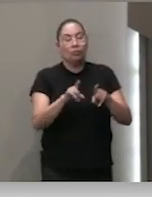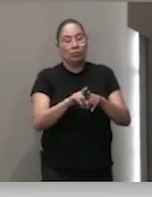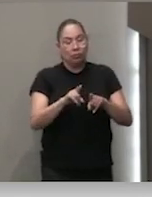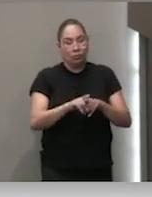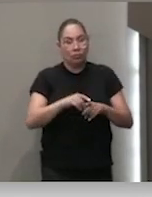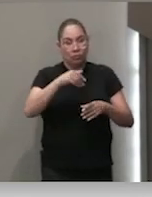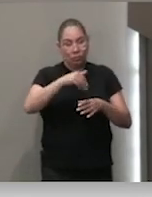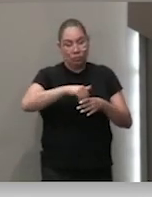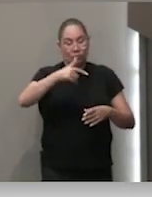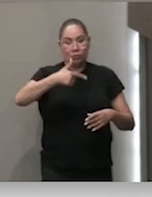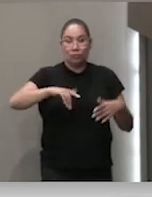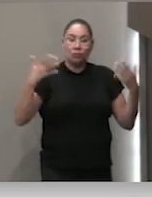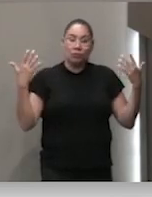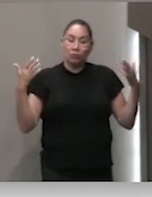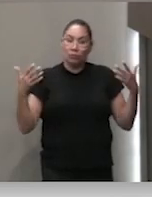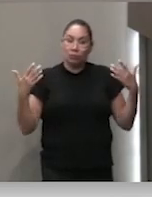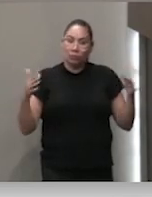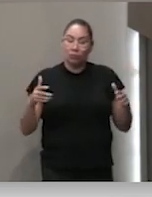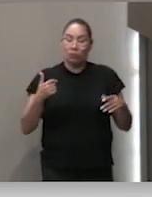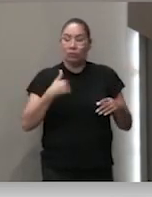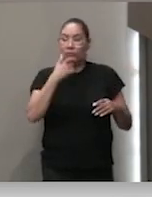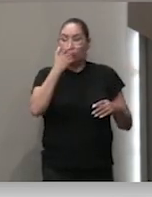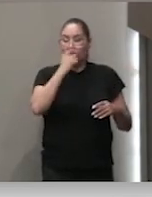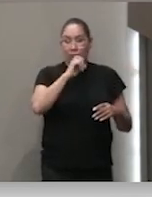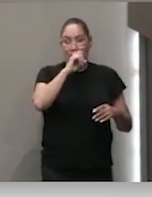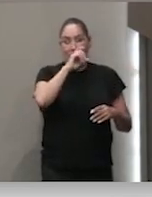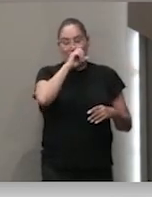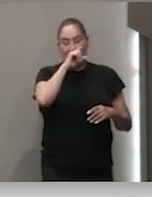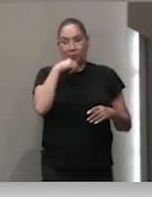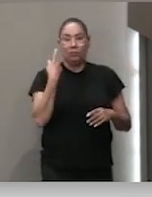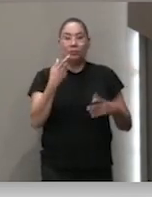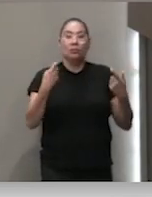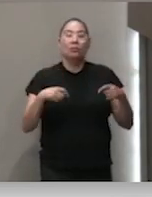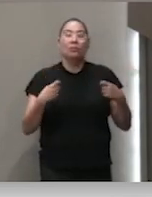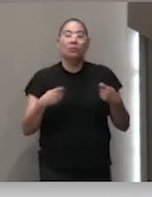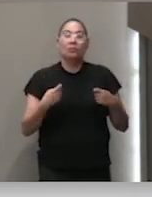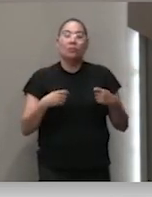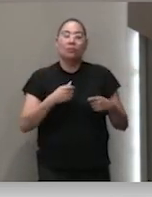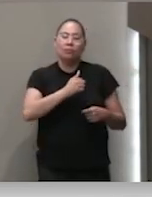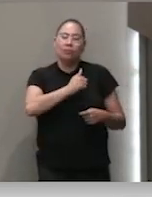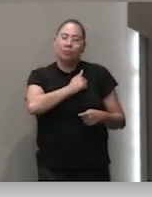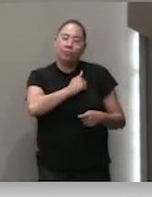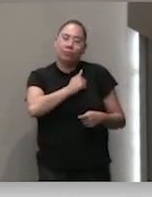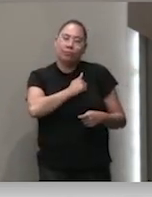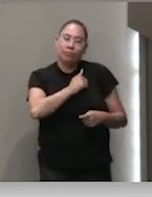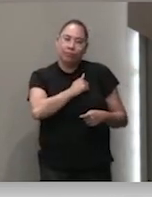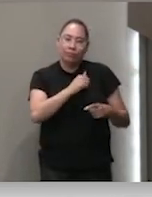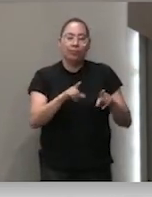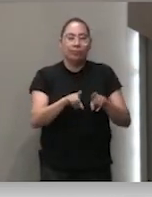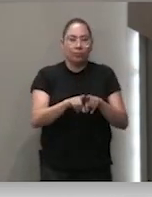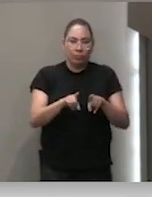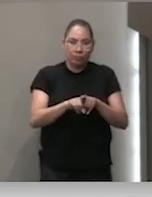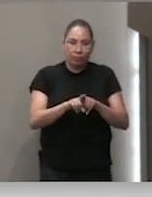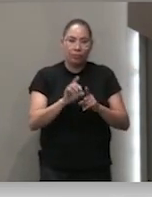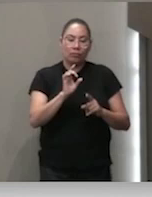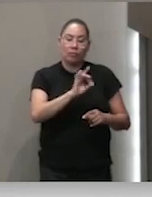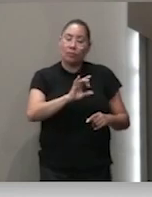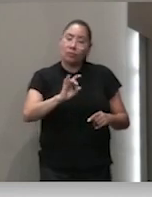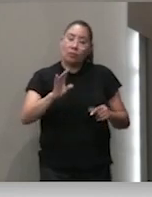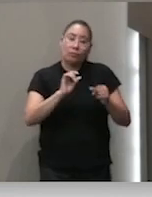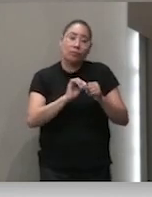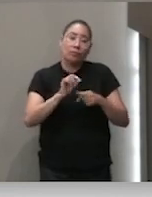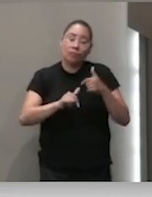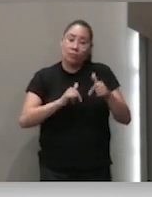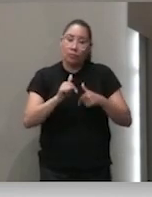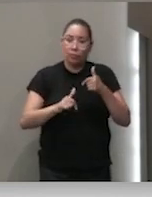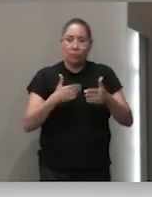reeleitos, parabéns. Eu acho que nós temos que ser humildes o suficiente também, que cada um fez o seu